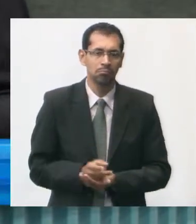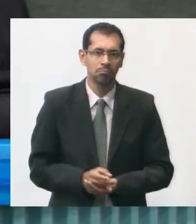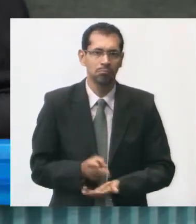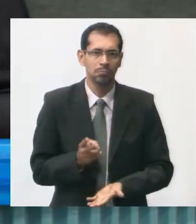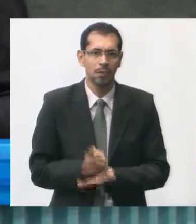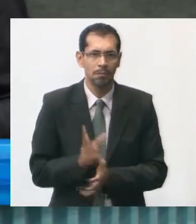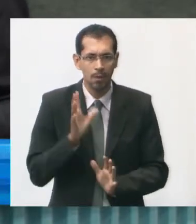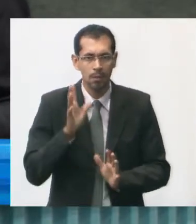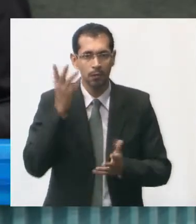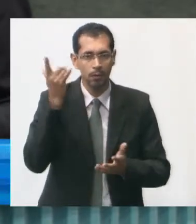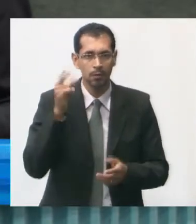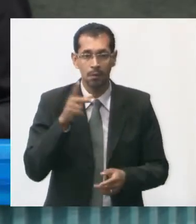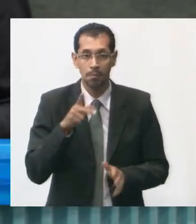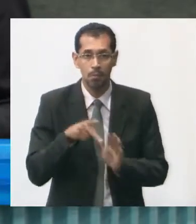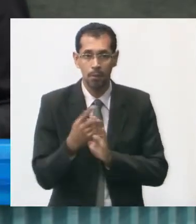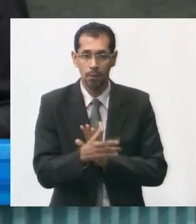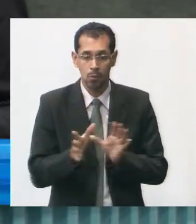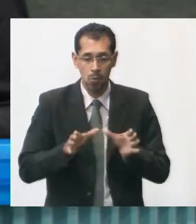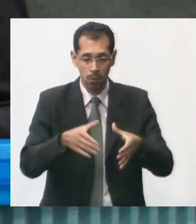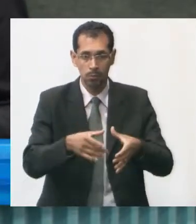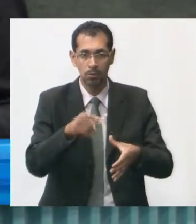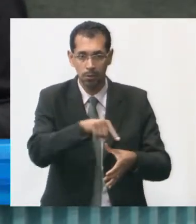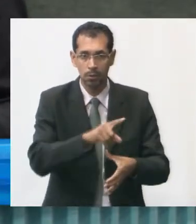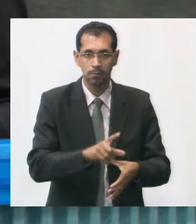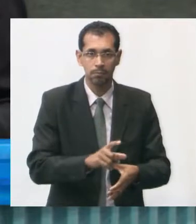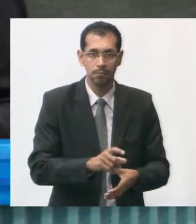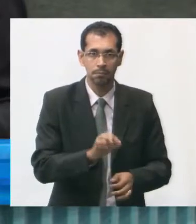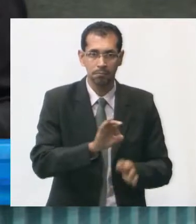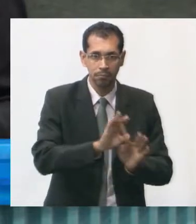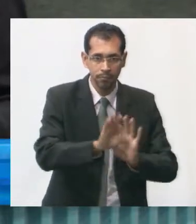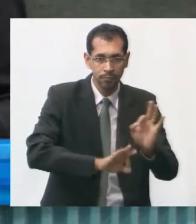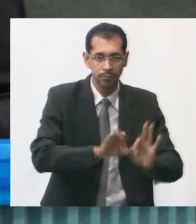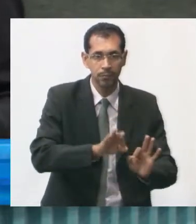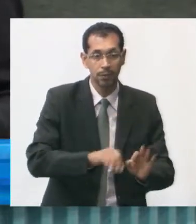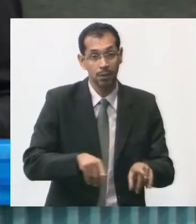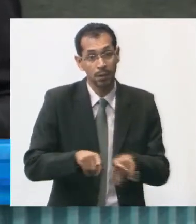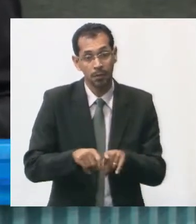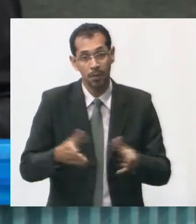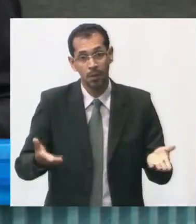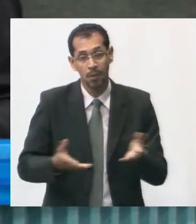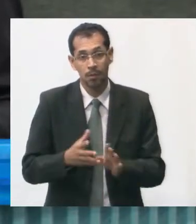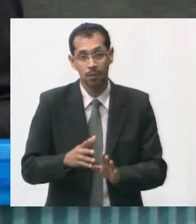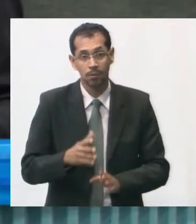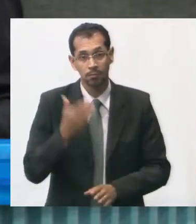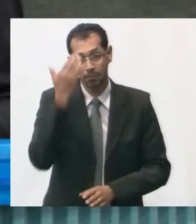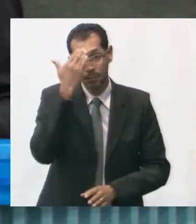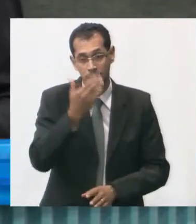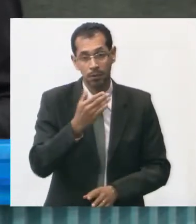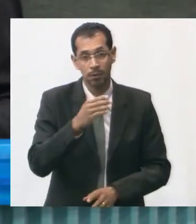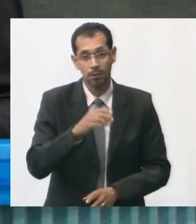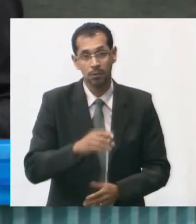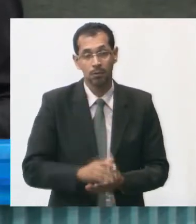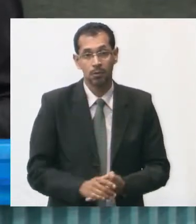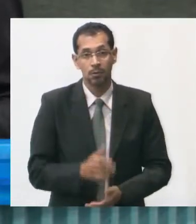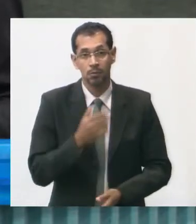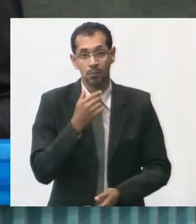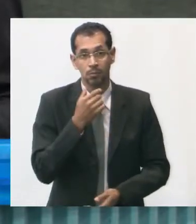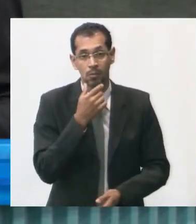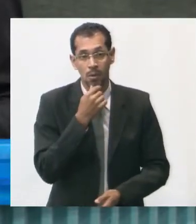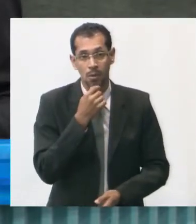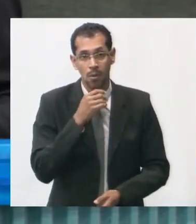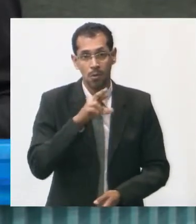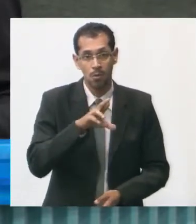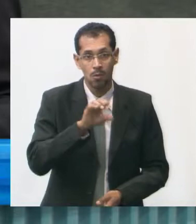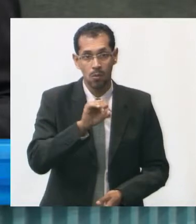pela comunidade. E aí eu quero aqui agradecer o Guaraci Rocha, que é o presidente do bairro Andorinhas,